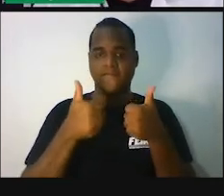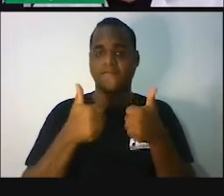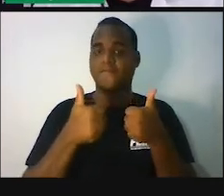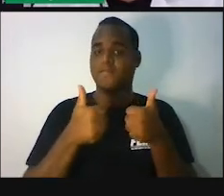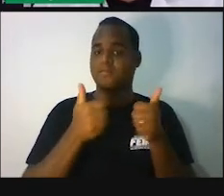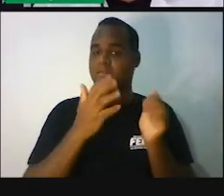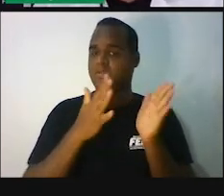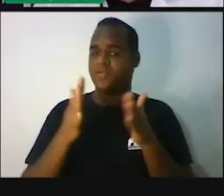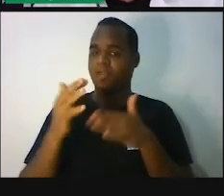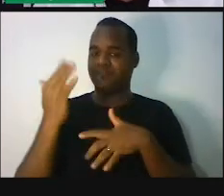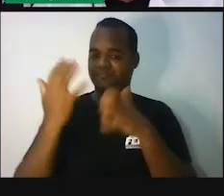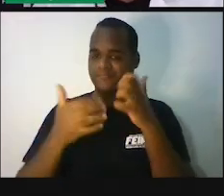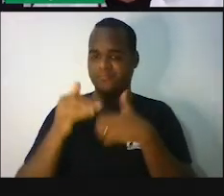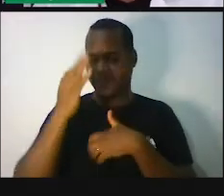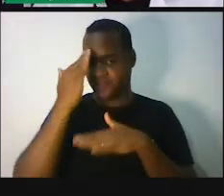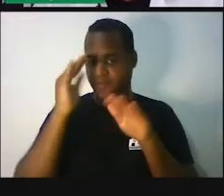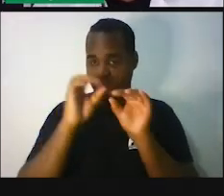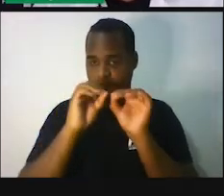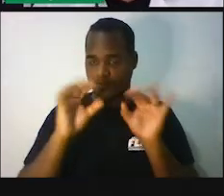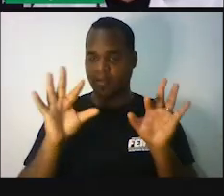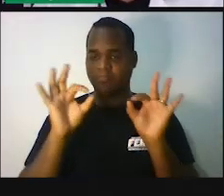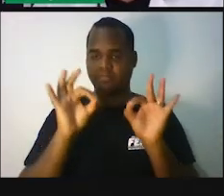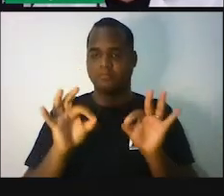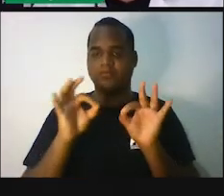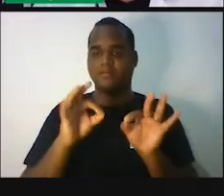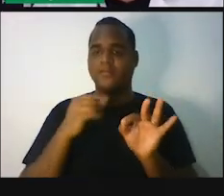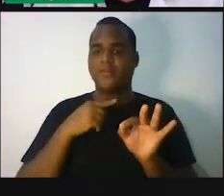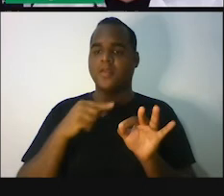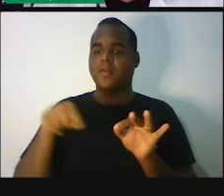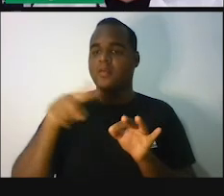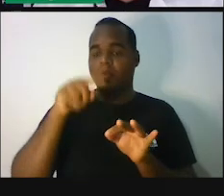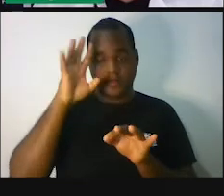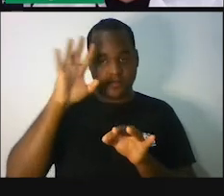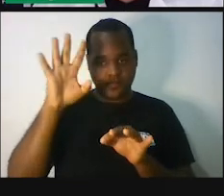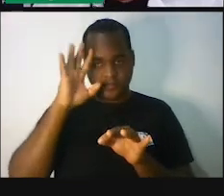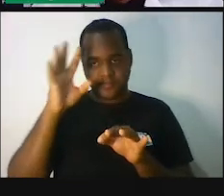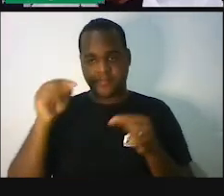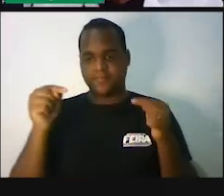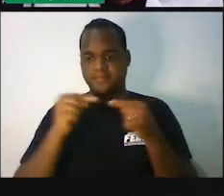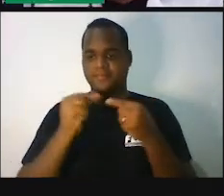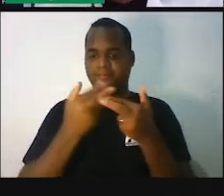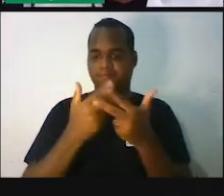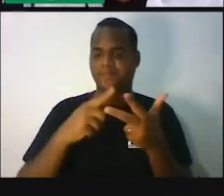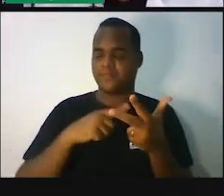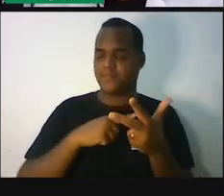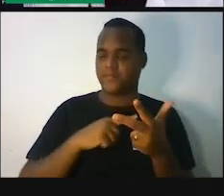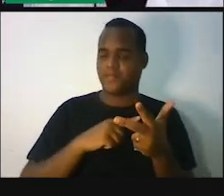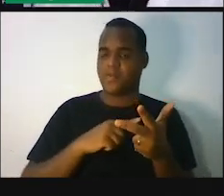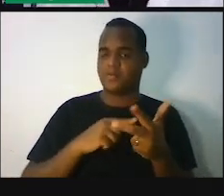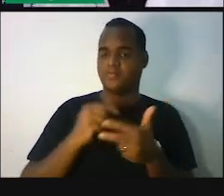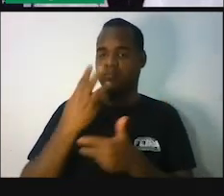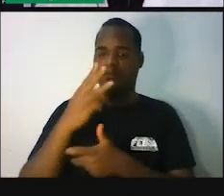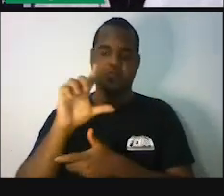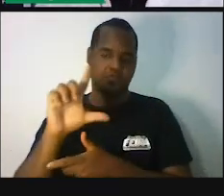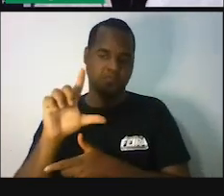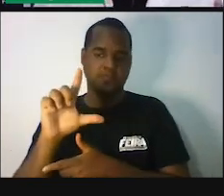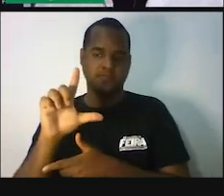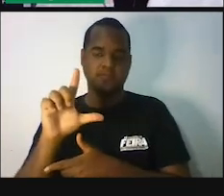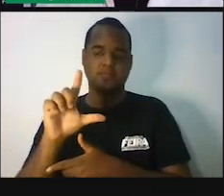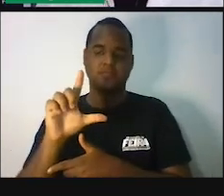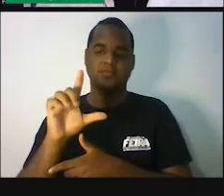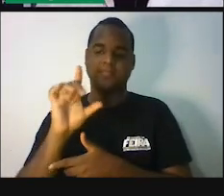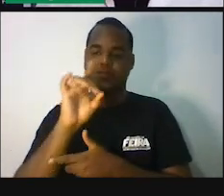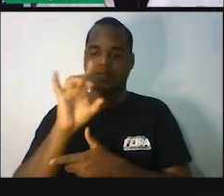Já você vai entender isso aqui. Vamos pensar agora que ela vai colocar 3 litros. Bom, se cada